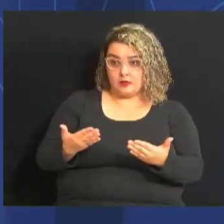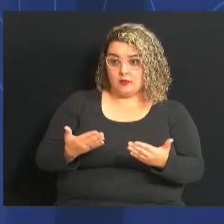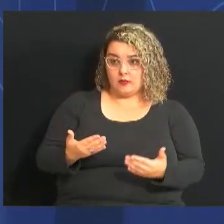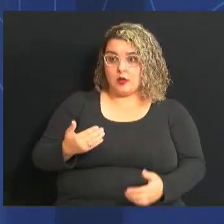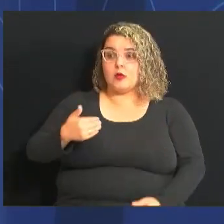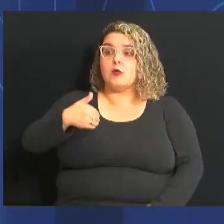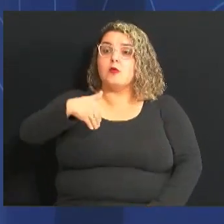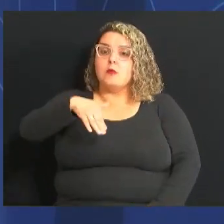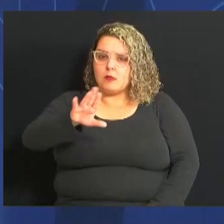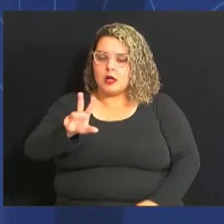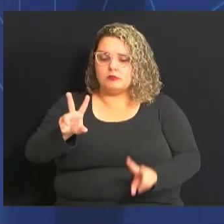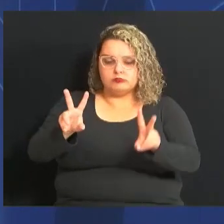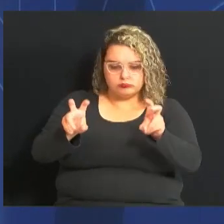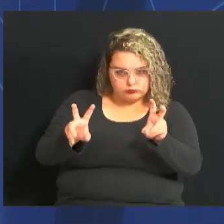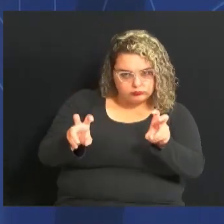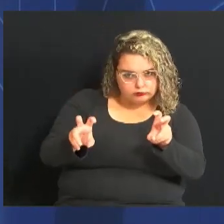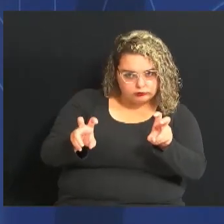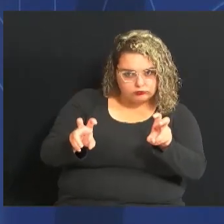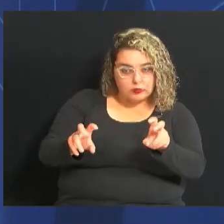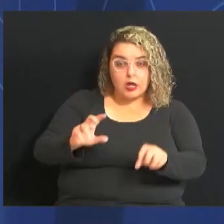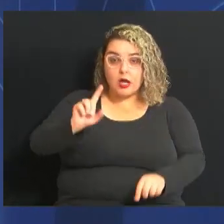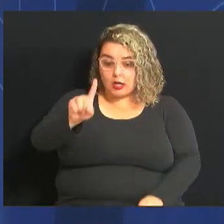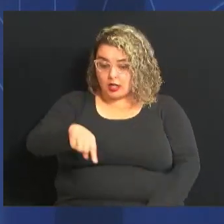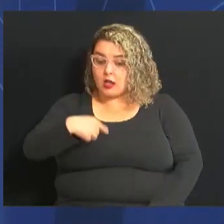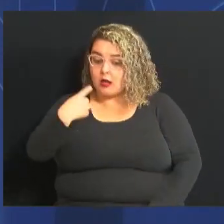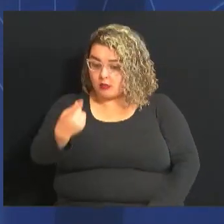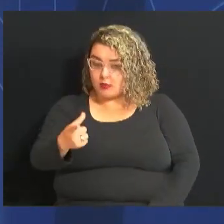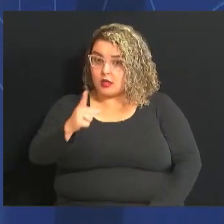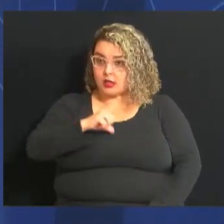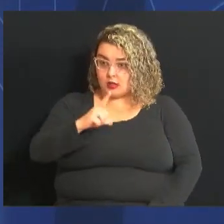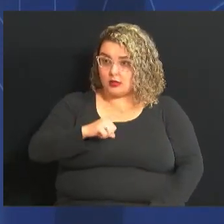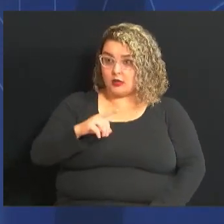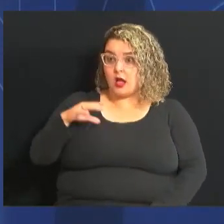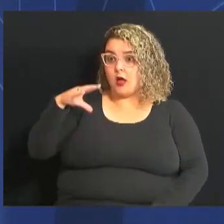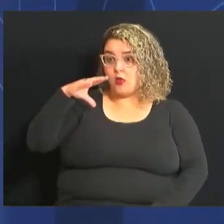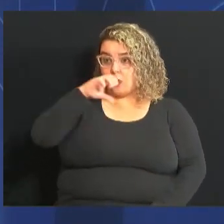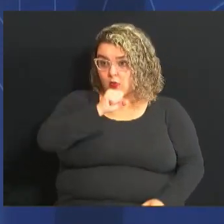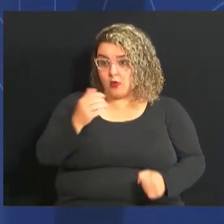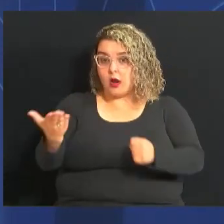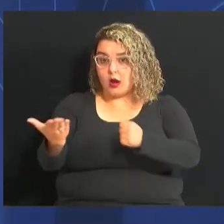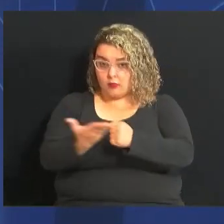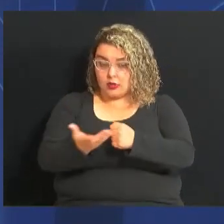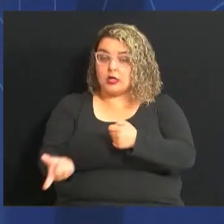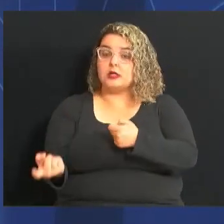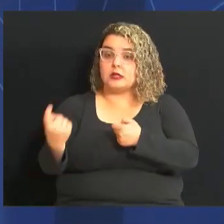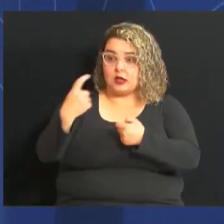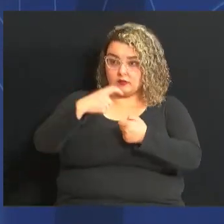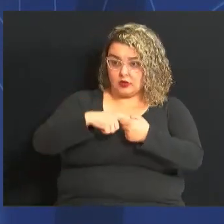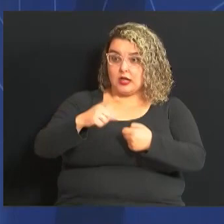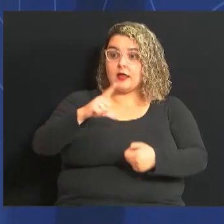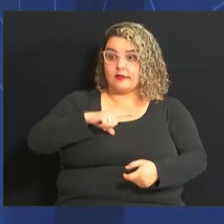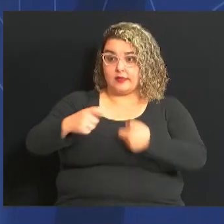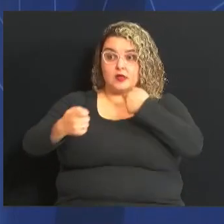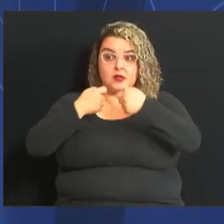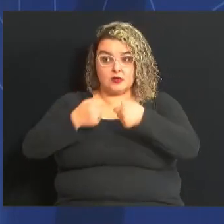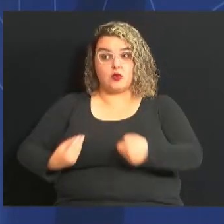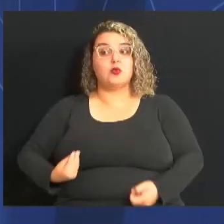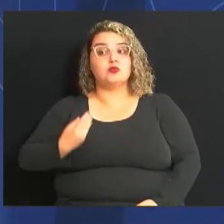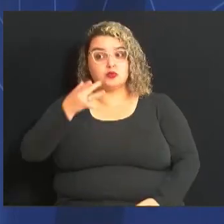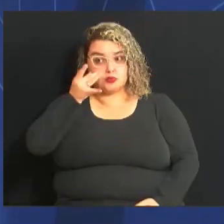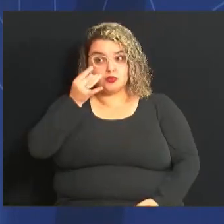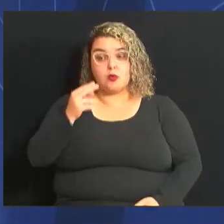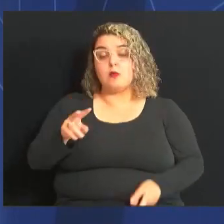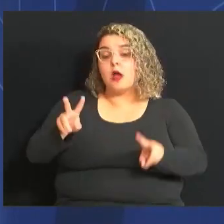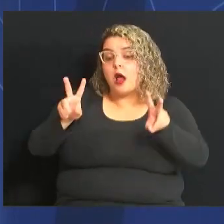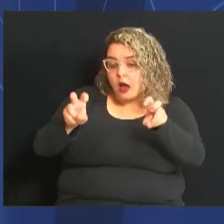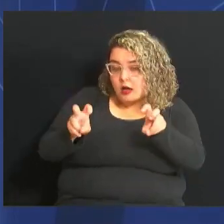uma expressão. Em seguida, nós teremos o nosso rápido intervalo e na volta tem entrevista ao vivo para falar